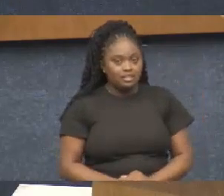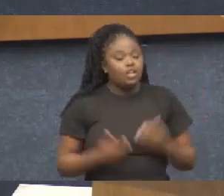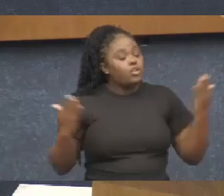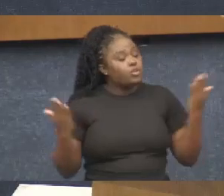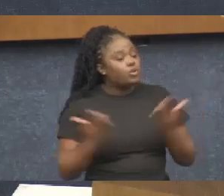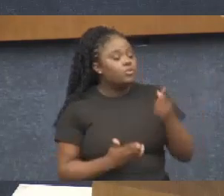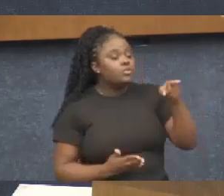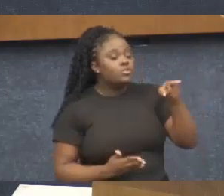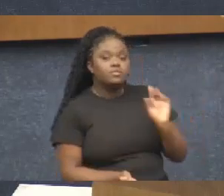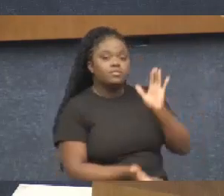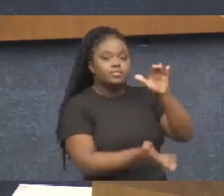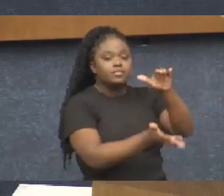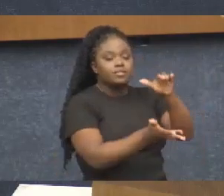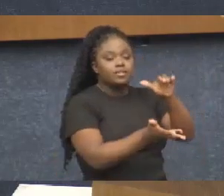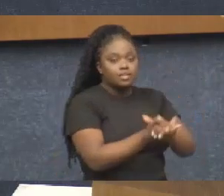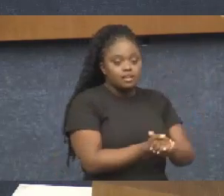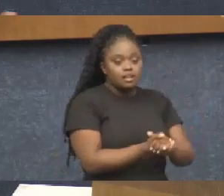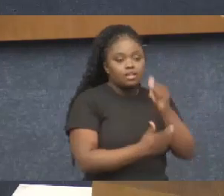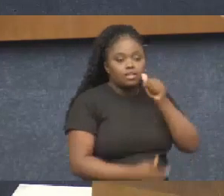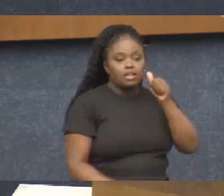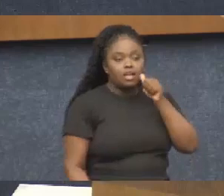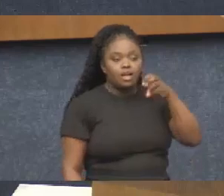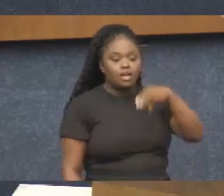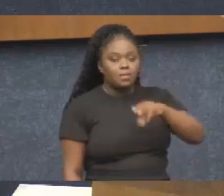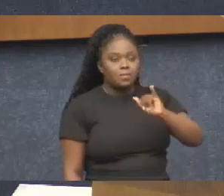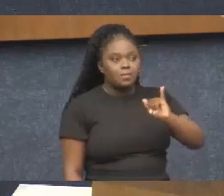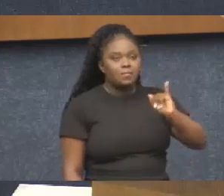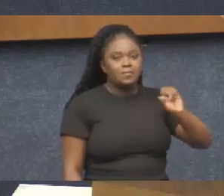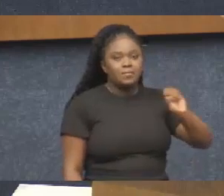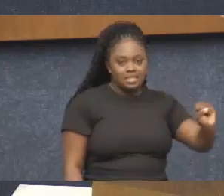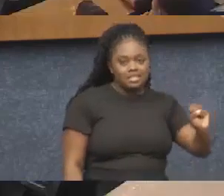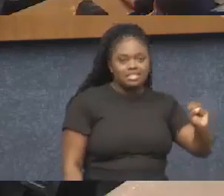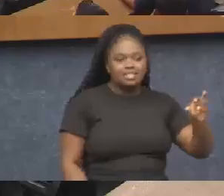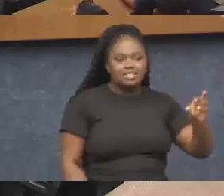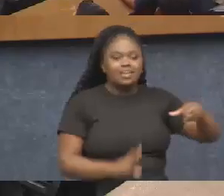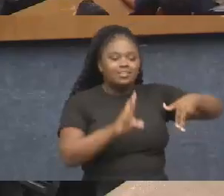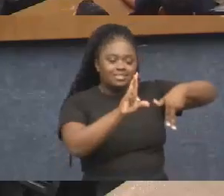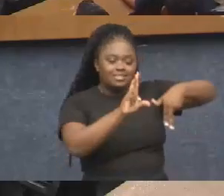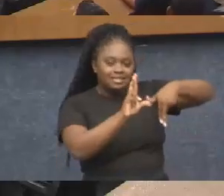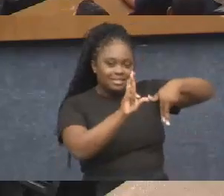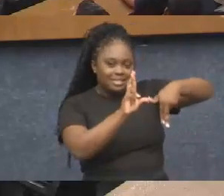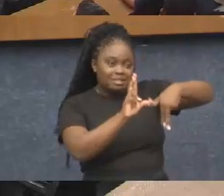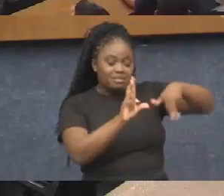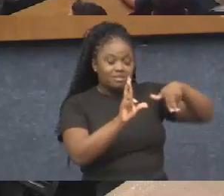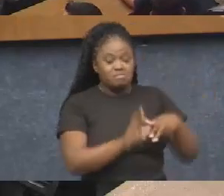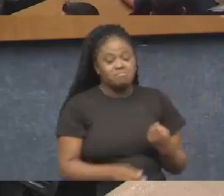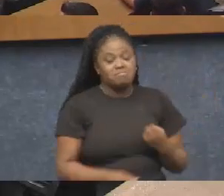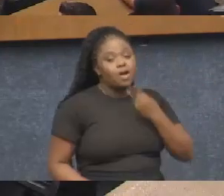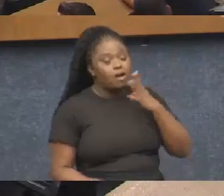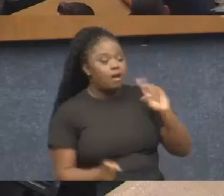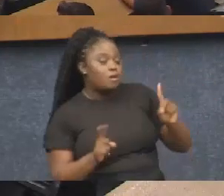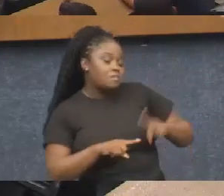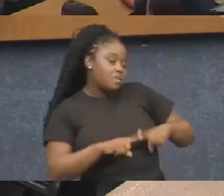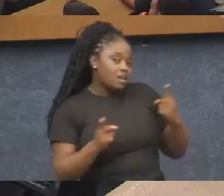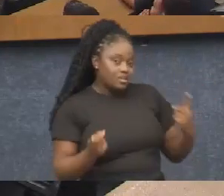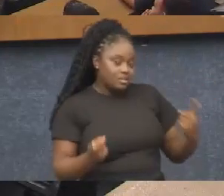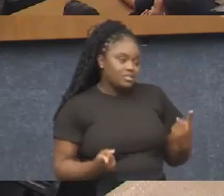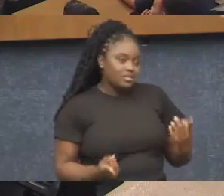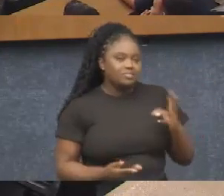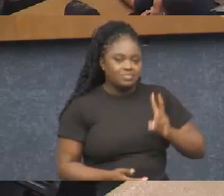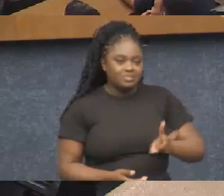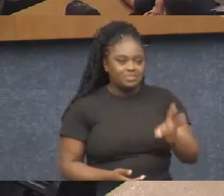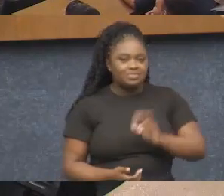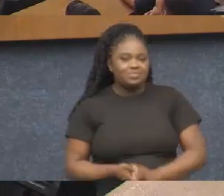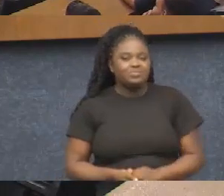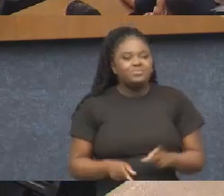aí, casado com a Miss Ribeirão das Neves, que não é lá a grande coisa, mas é Miss. E meu sócio